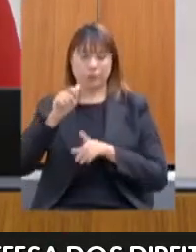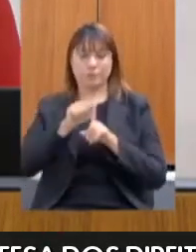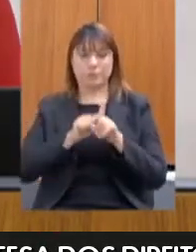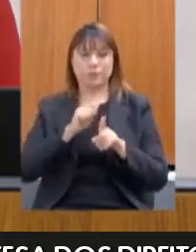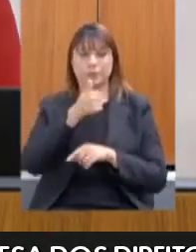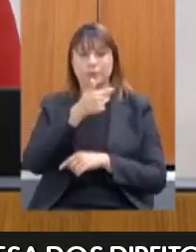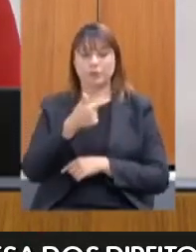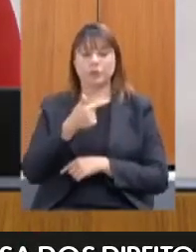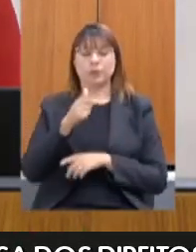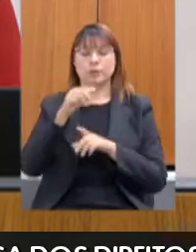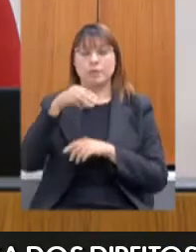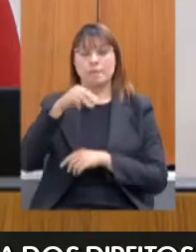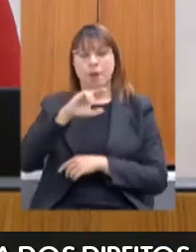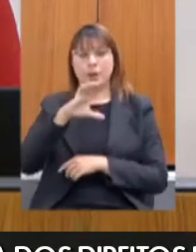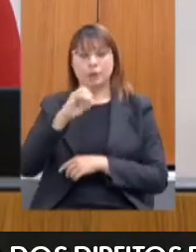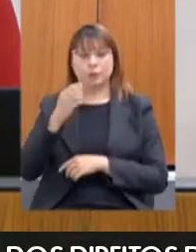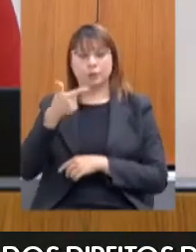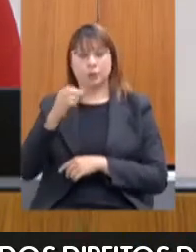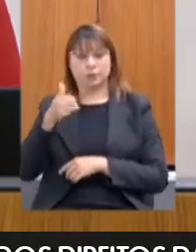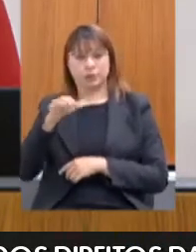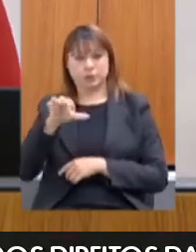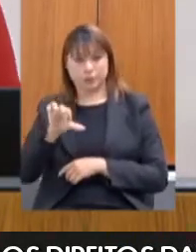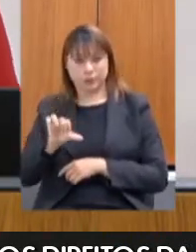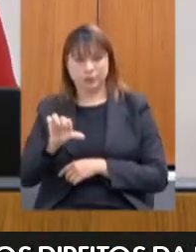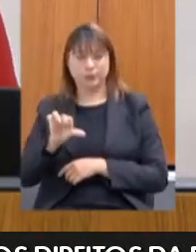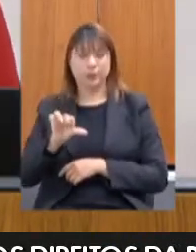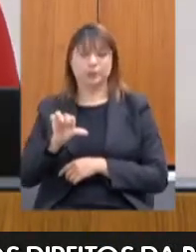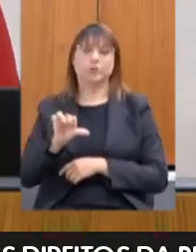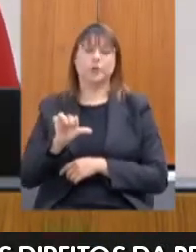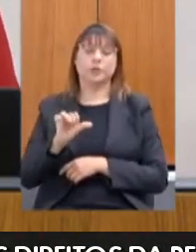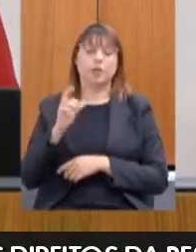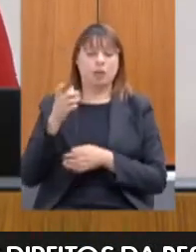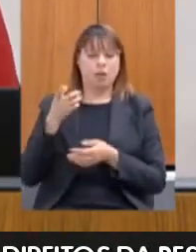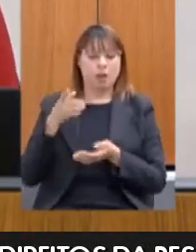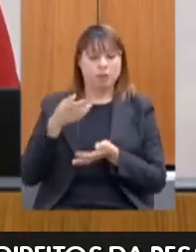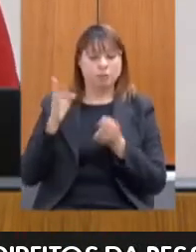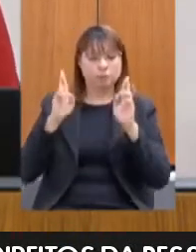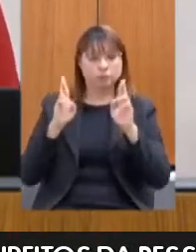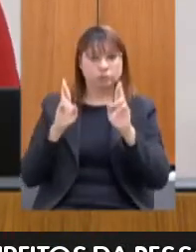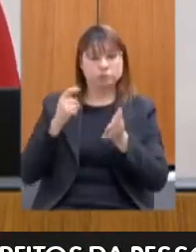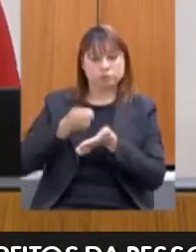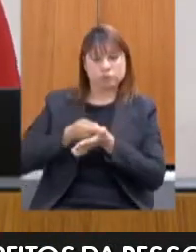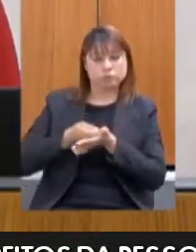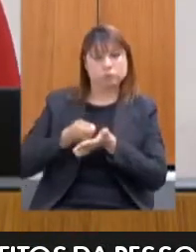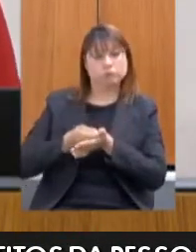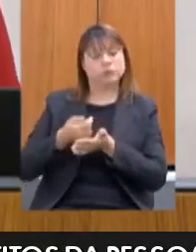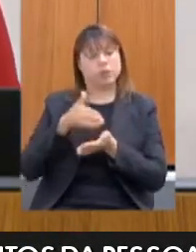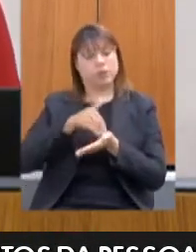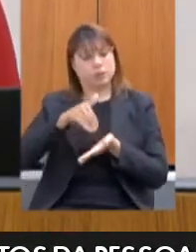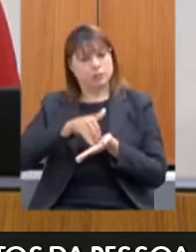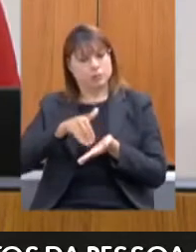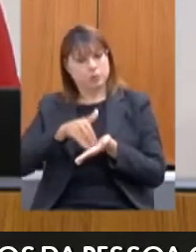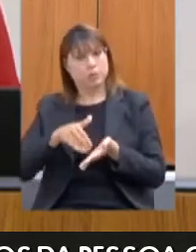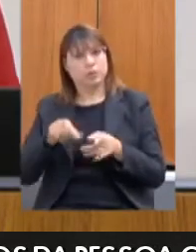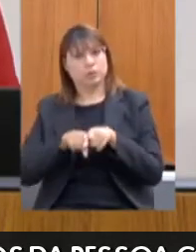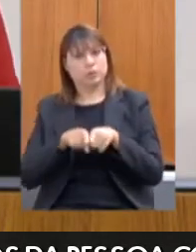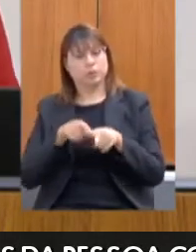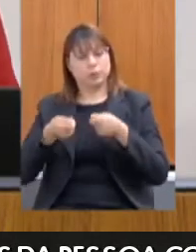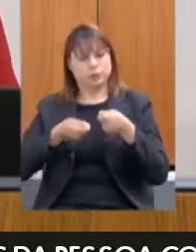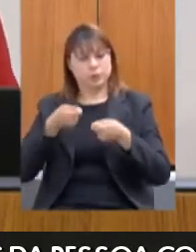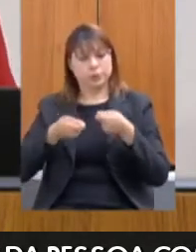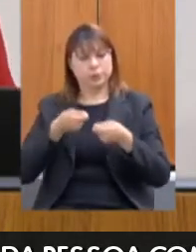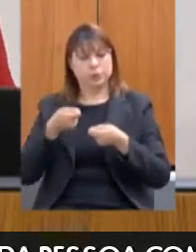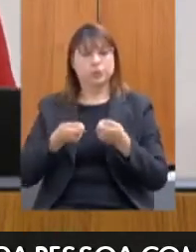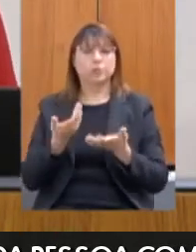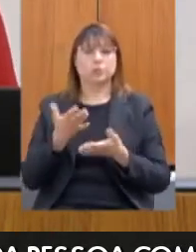2019. Por ele, os secretários de Estado e secretárias, dirigentes de entidades da administração direta e indireta,